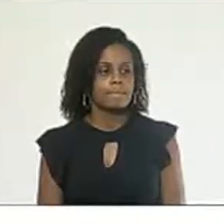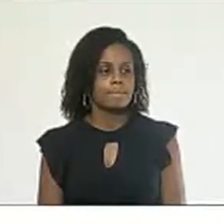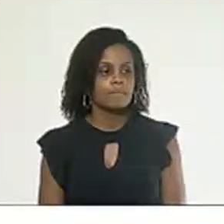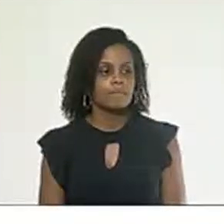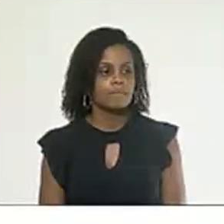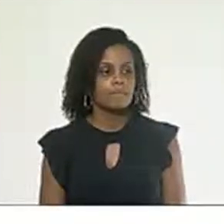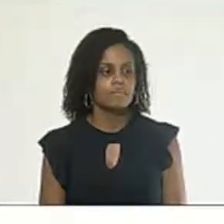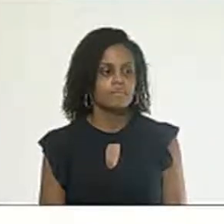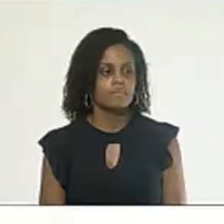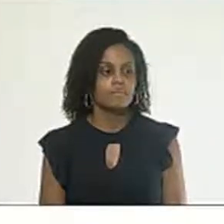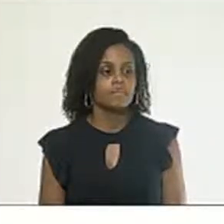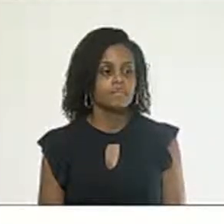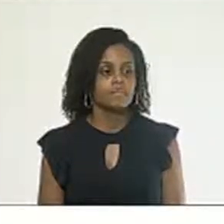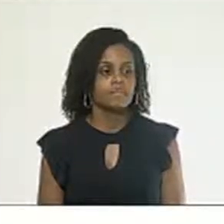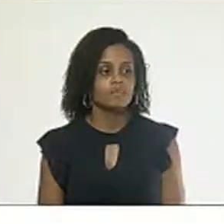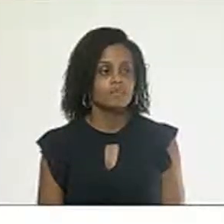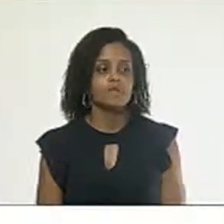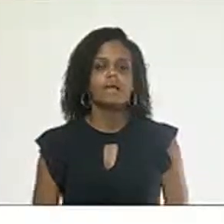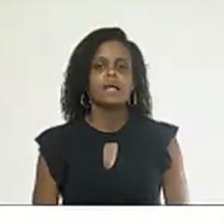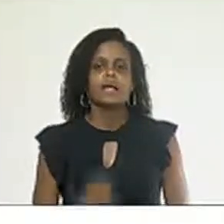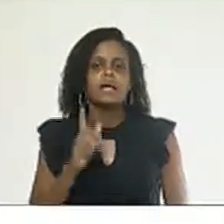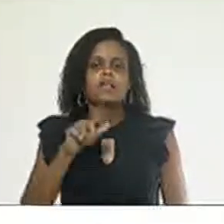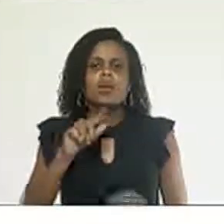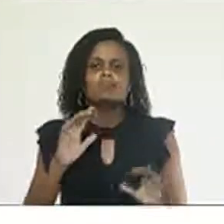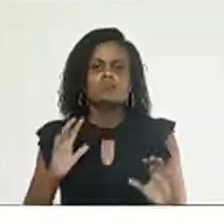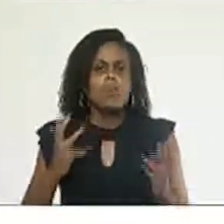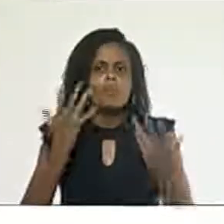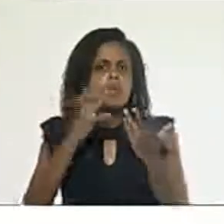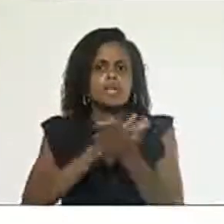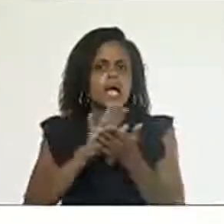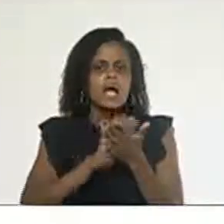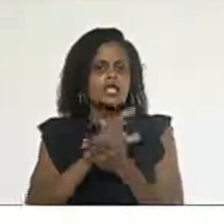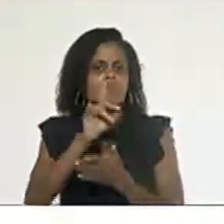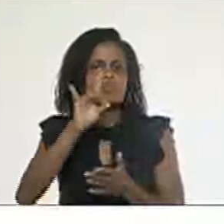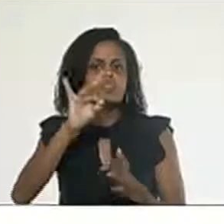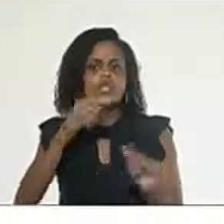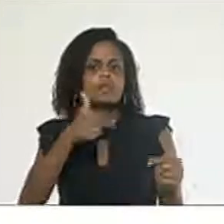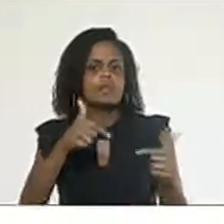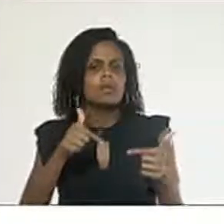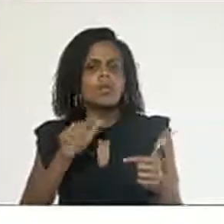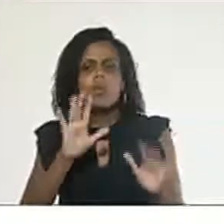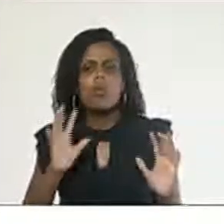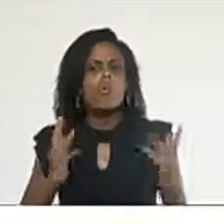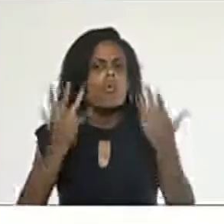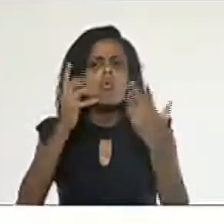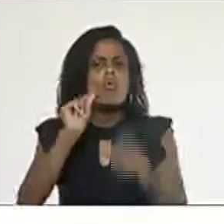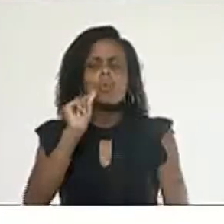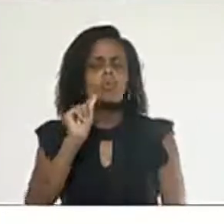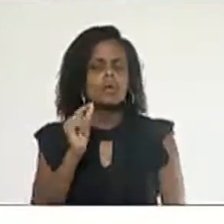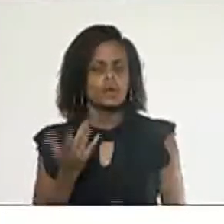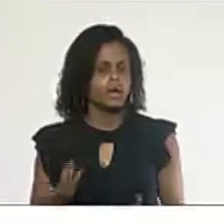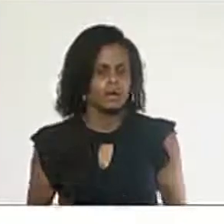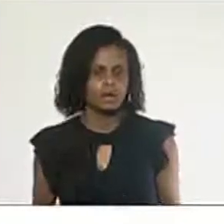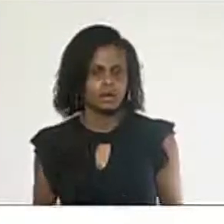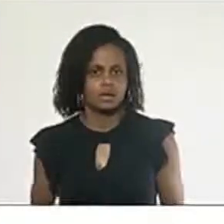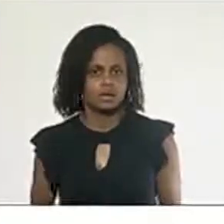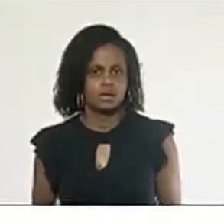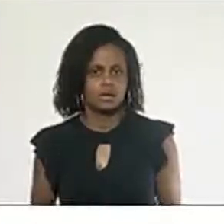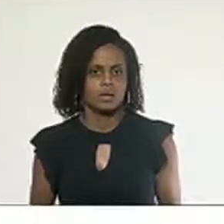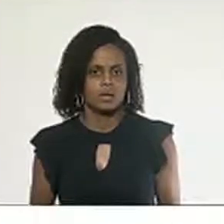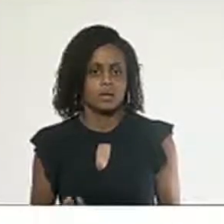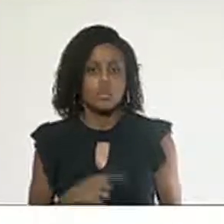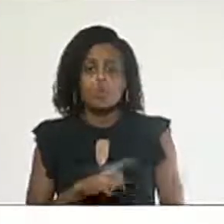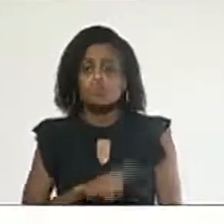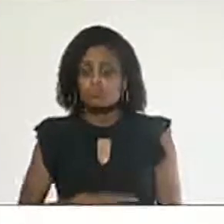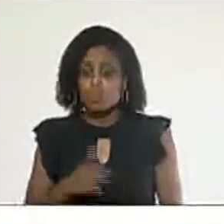descomemorado, né? Porque o que comemorar no Dia do Trabalhador? Afinal de contas, se está no momento da maior